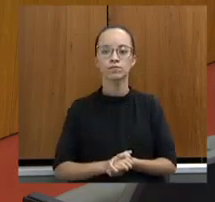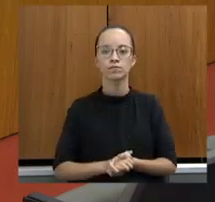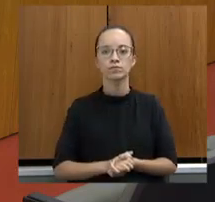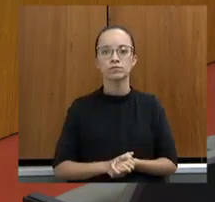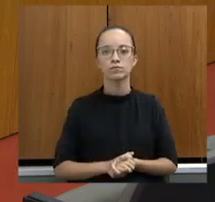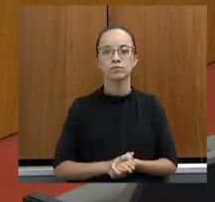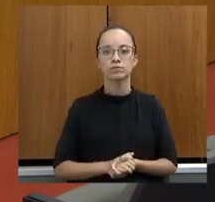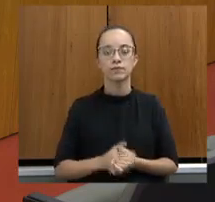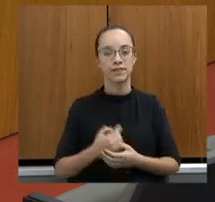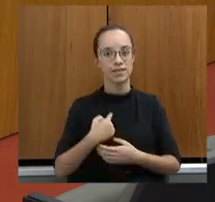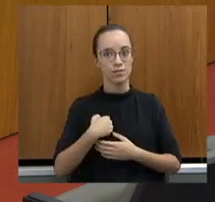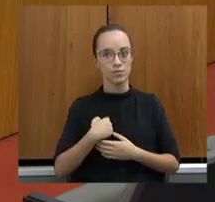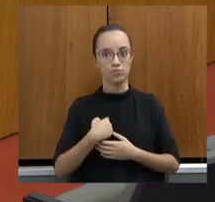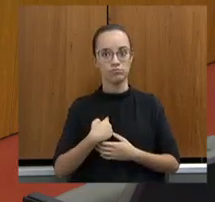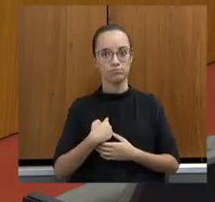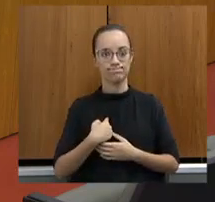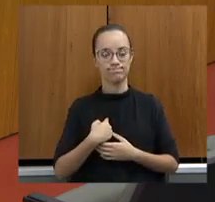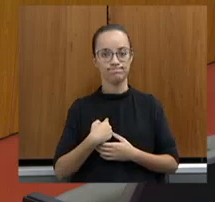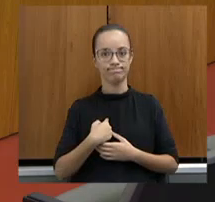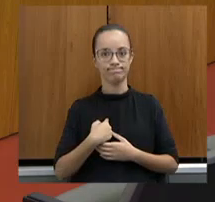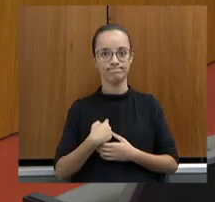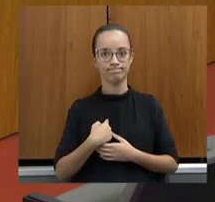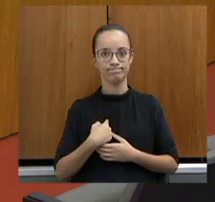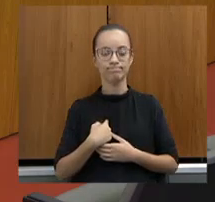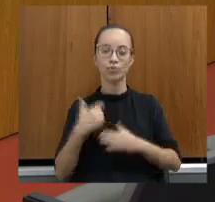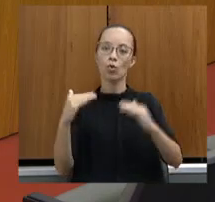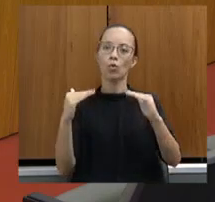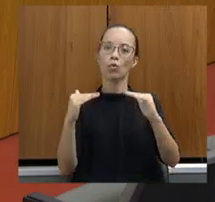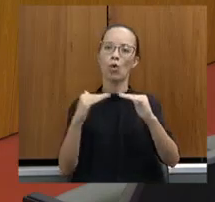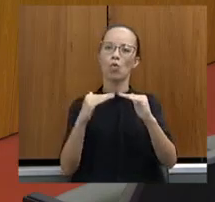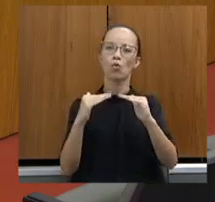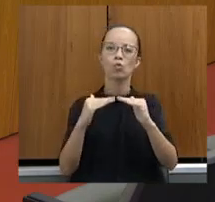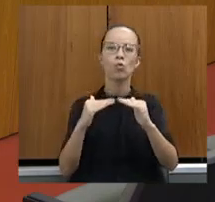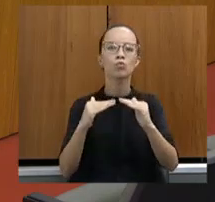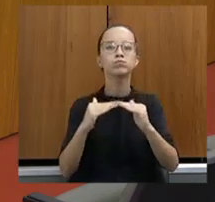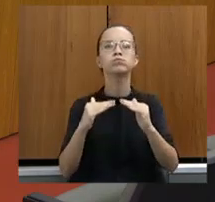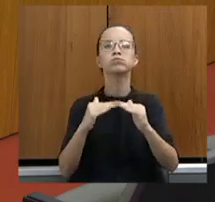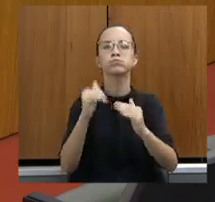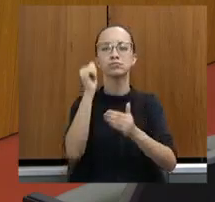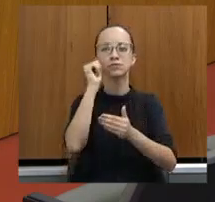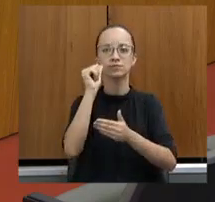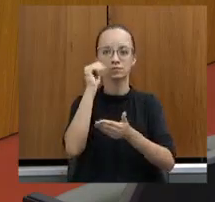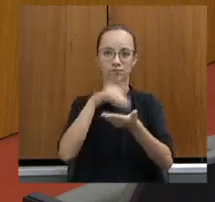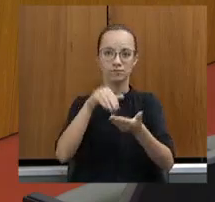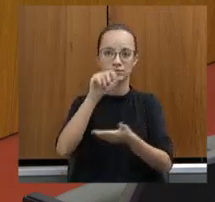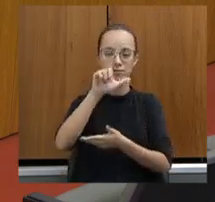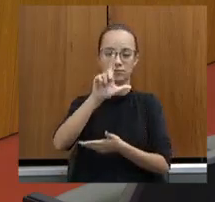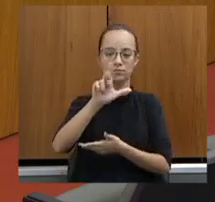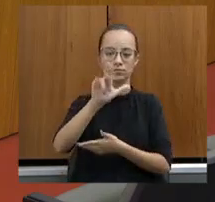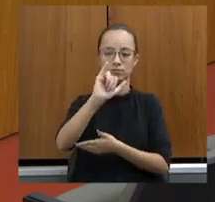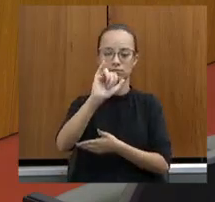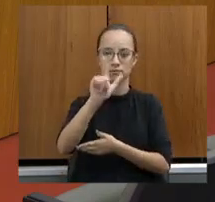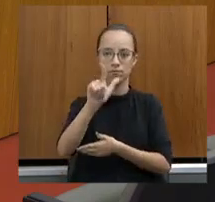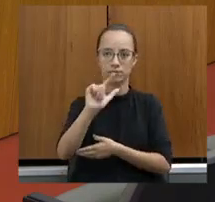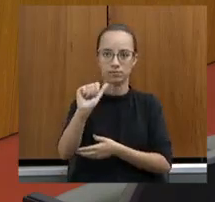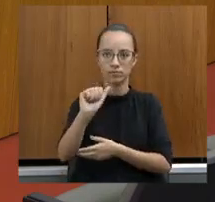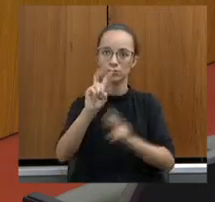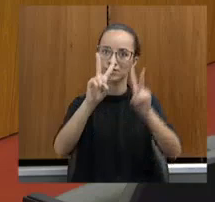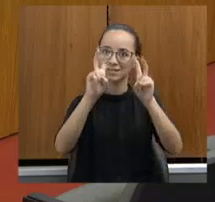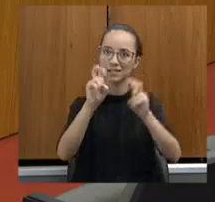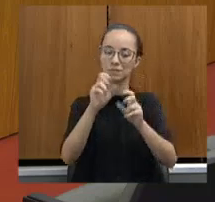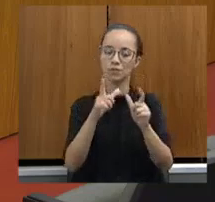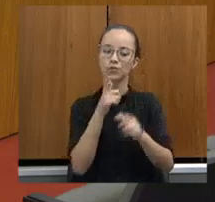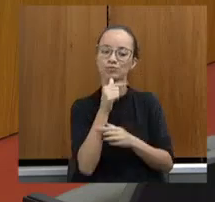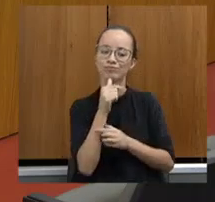por mim eu já Faria das minhas palavras exatamente as palavras deletar Heloísa Barreto sobre o Rio